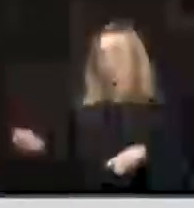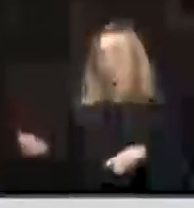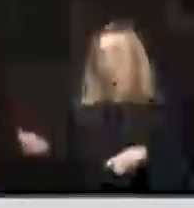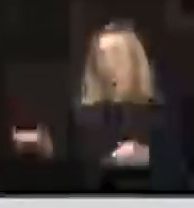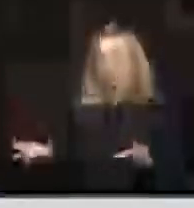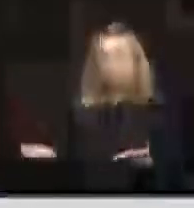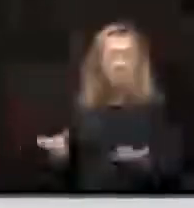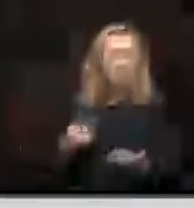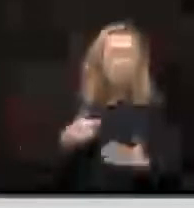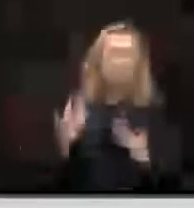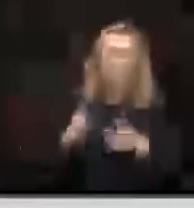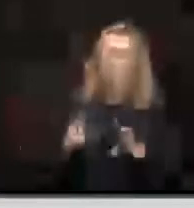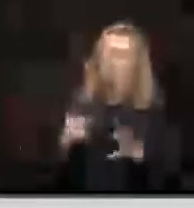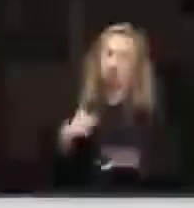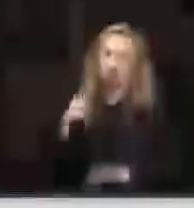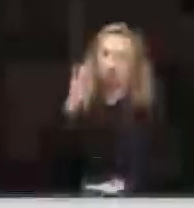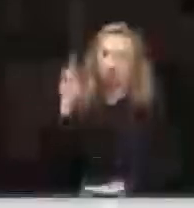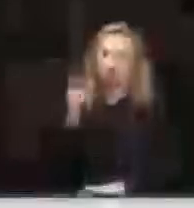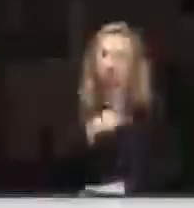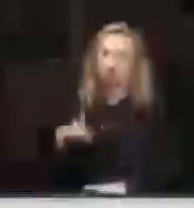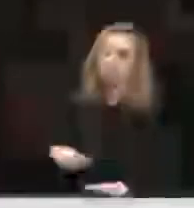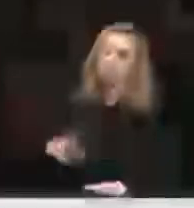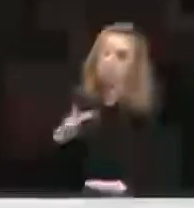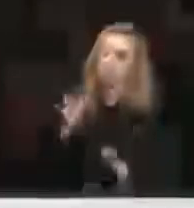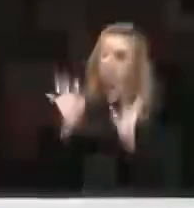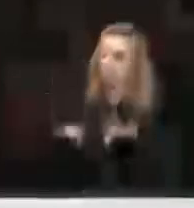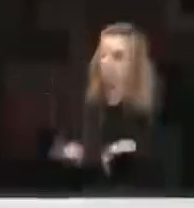Não quero eu, senhor presidente, e vou encerrar,